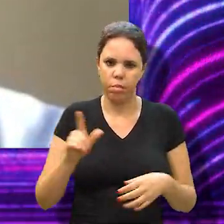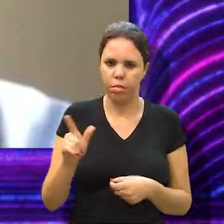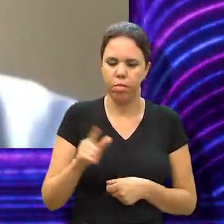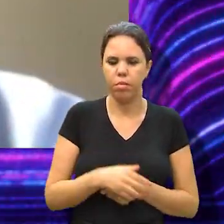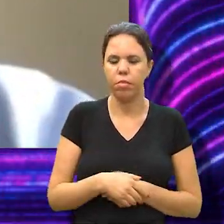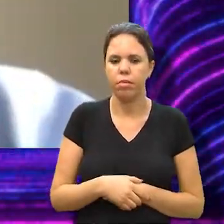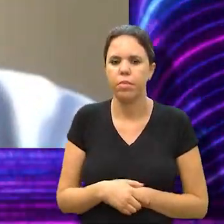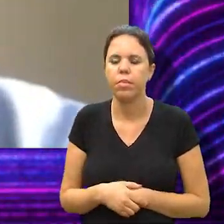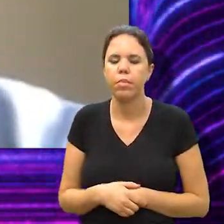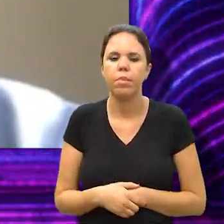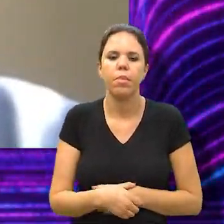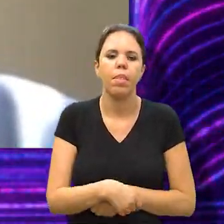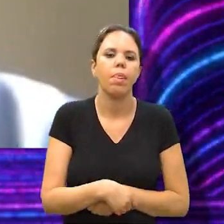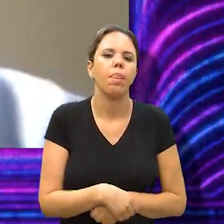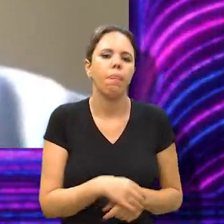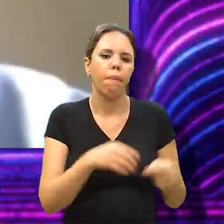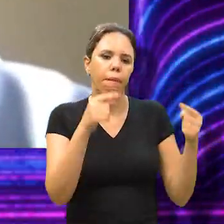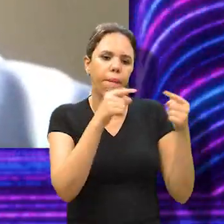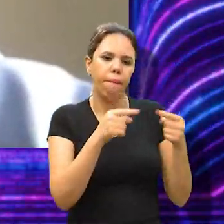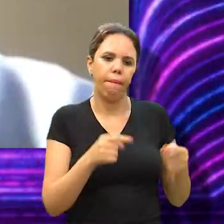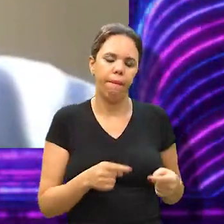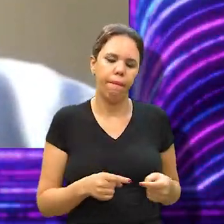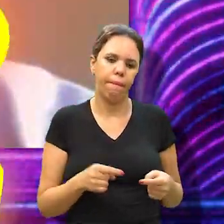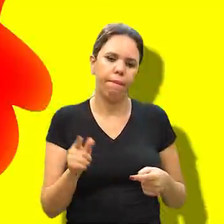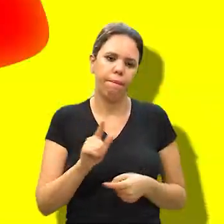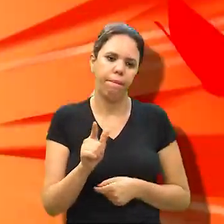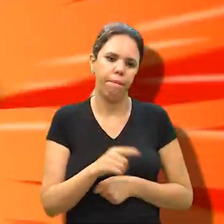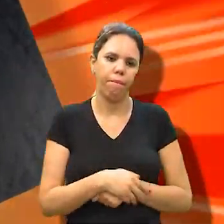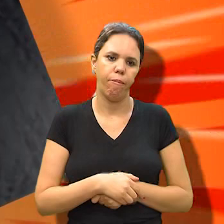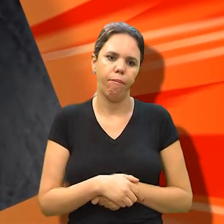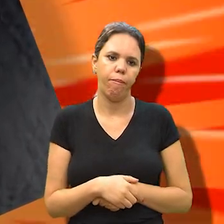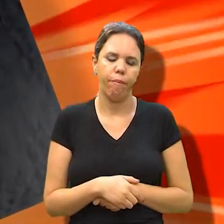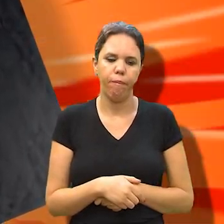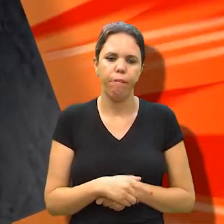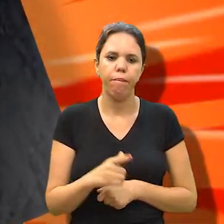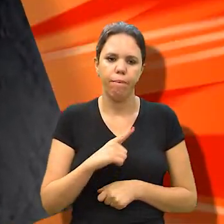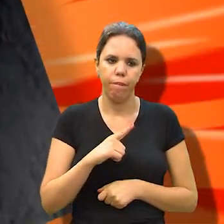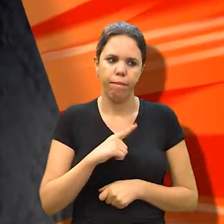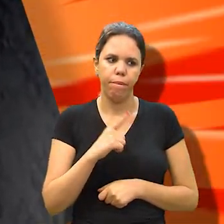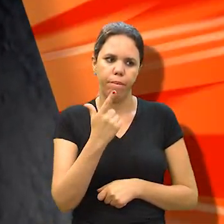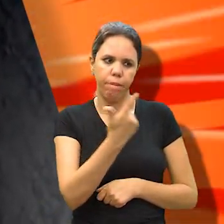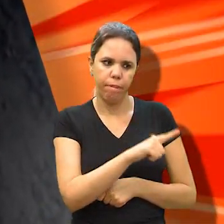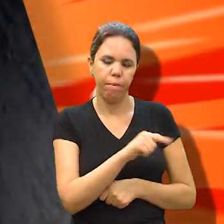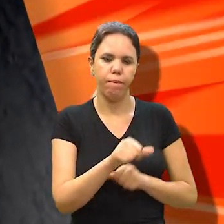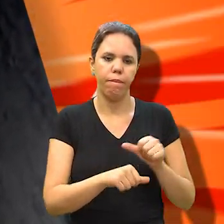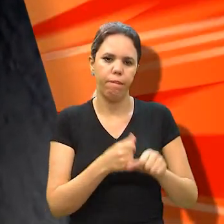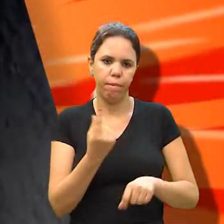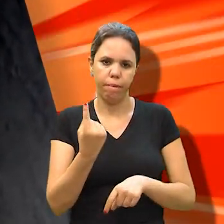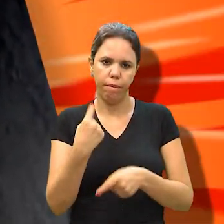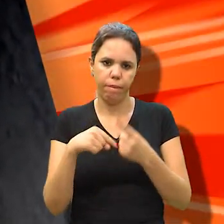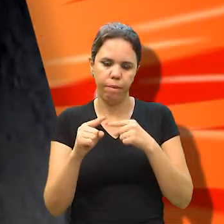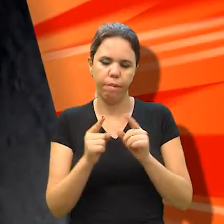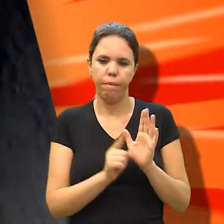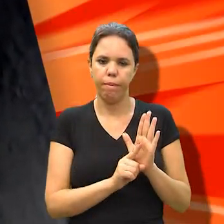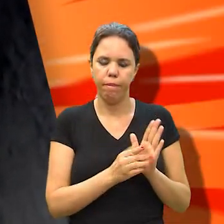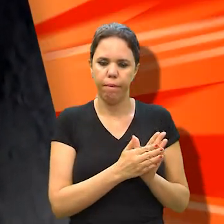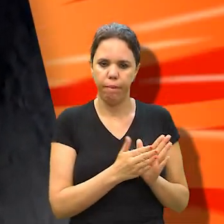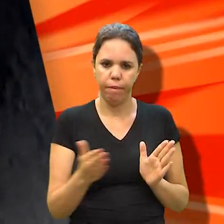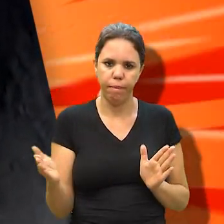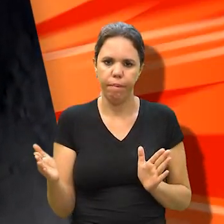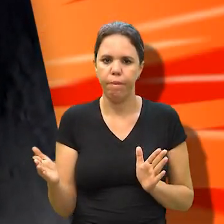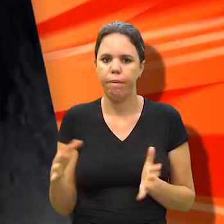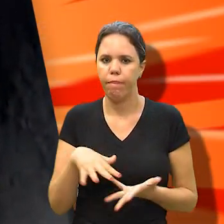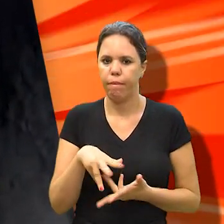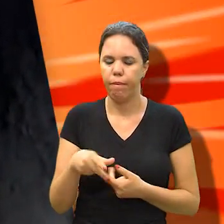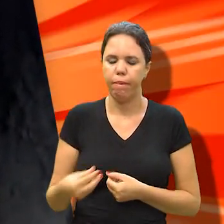explicação lógica, né? Então vem essa questão de uma forma bem mais lógica, mas existem outras que transcendem um pouco